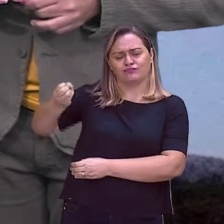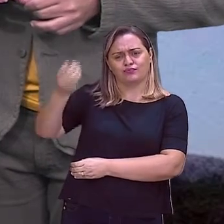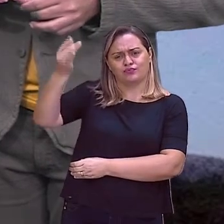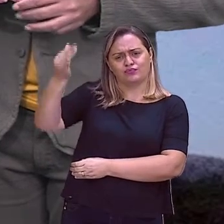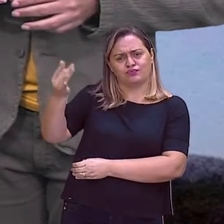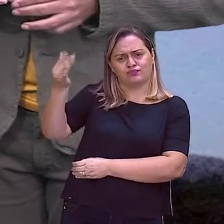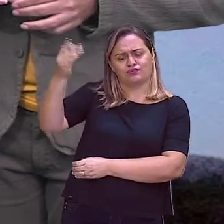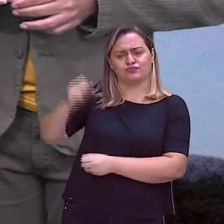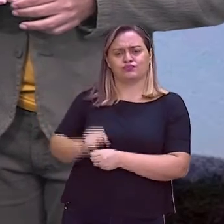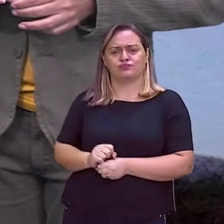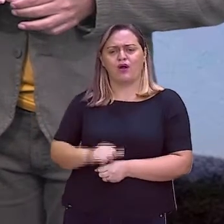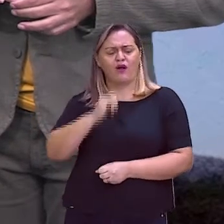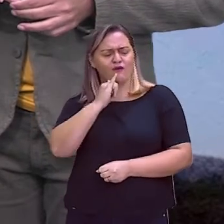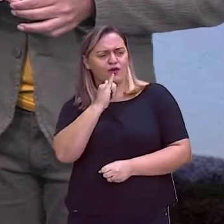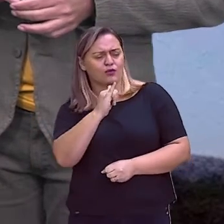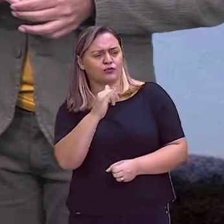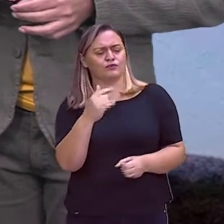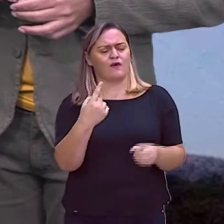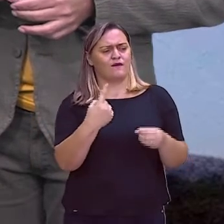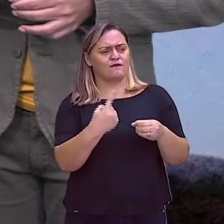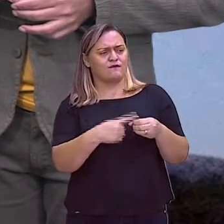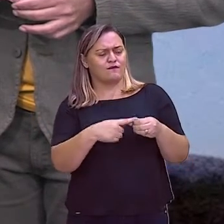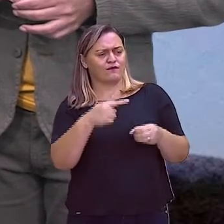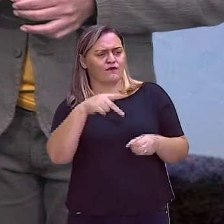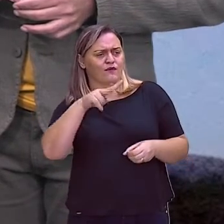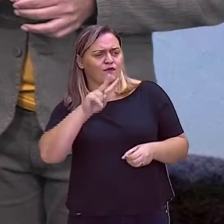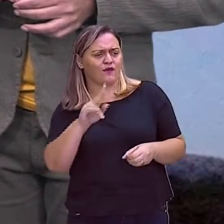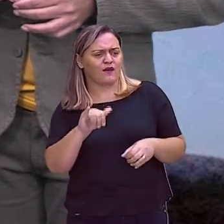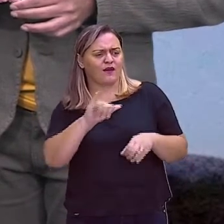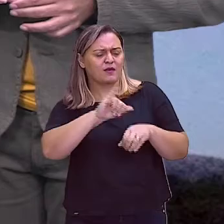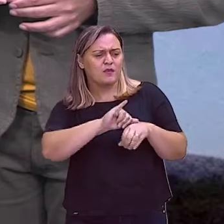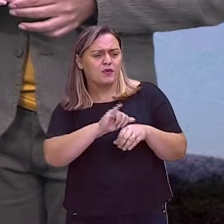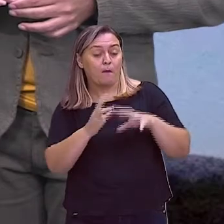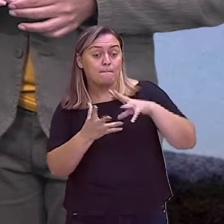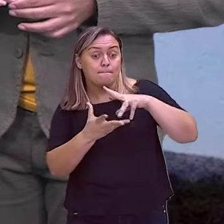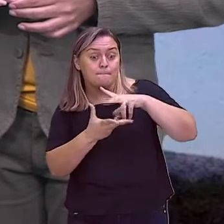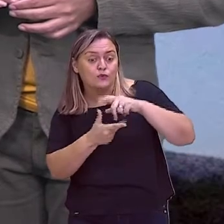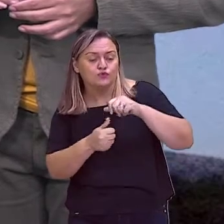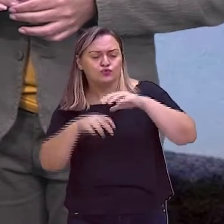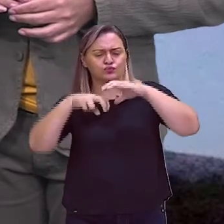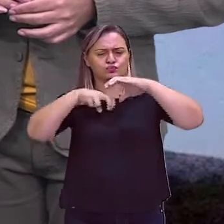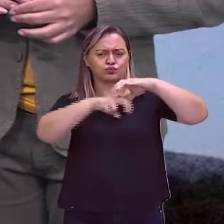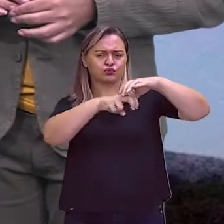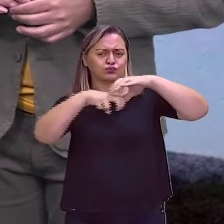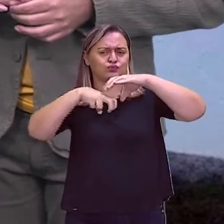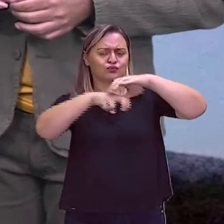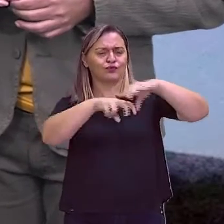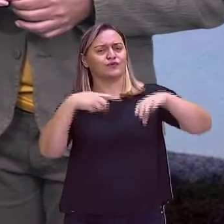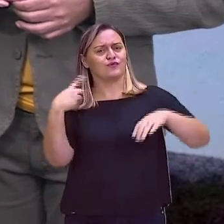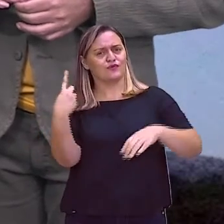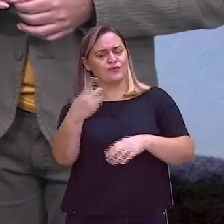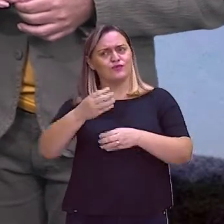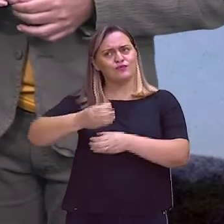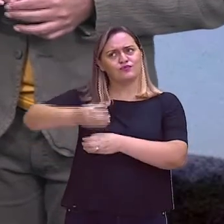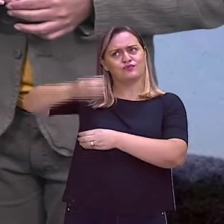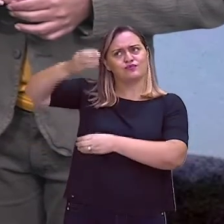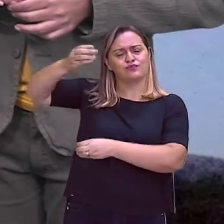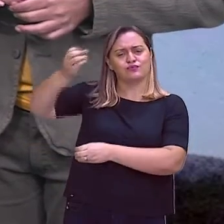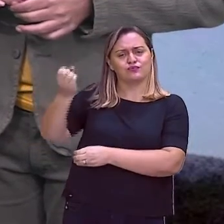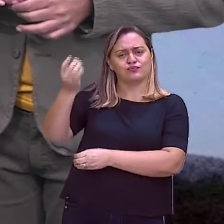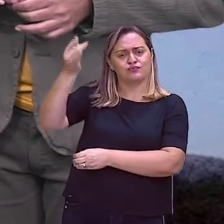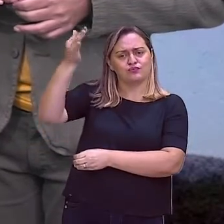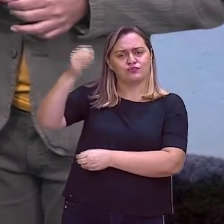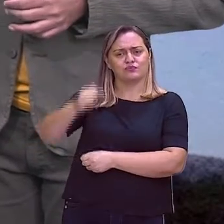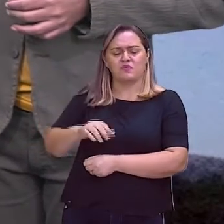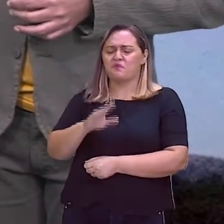comentário: Valadares é a capital mundial do voo livre, e por isso que voamos com ela. Não conheço na